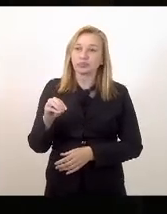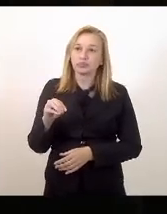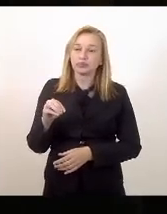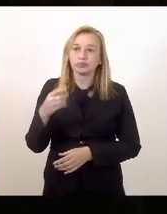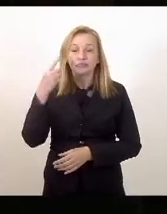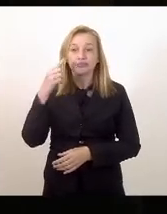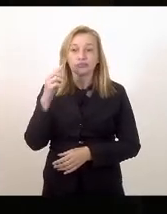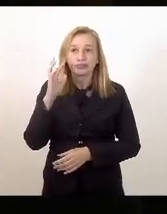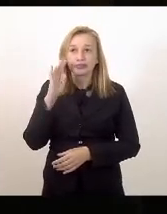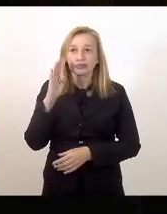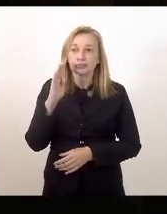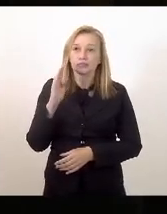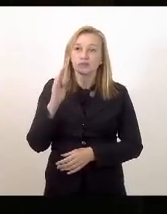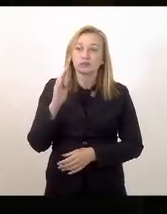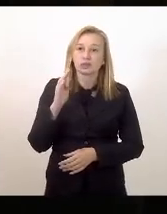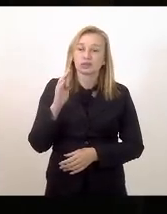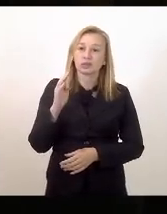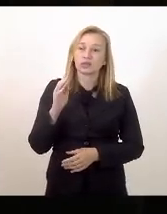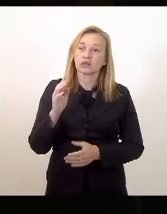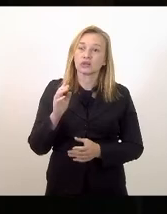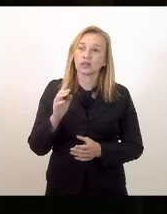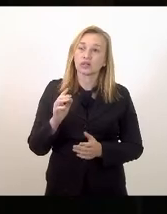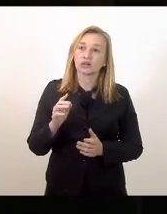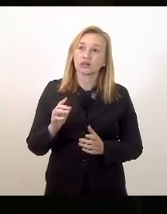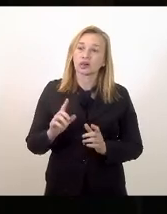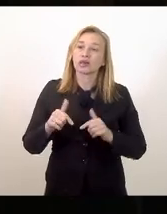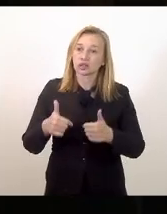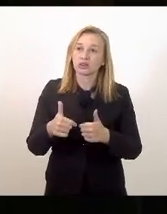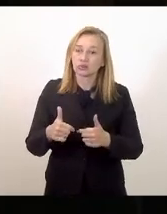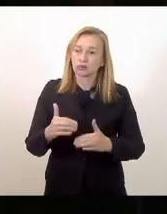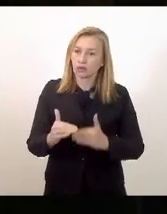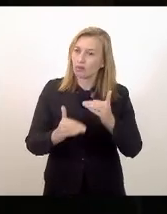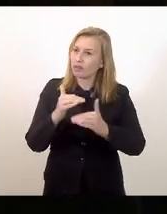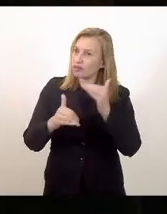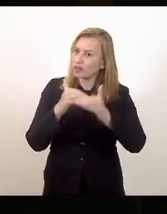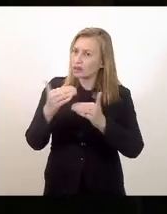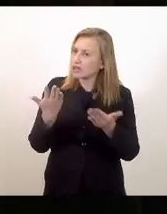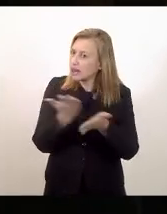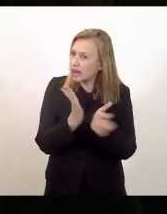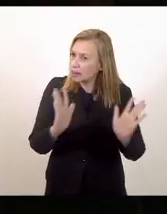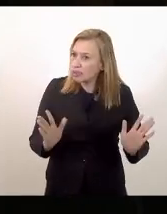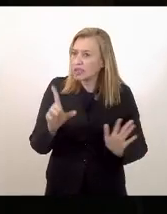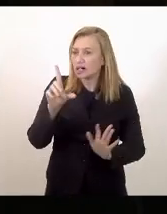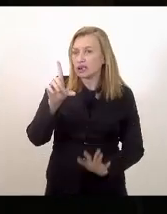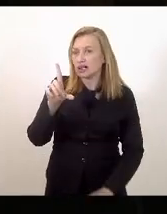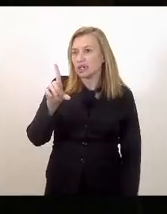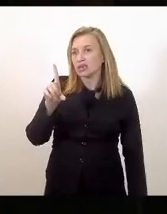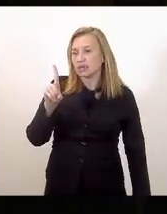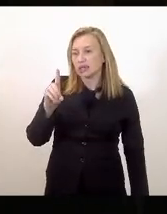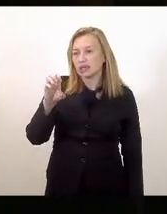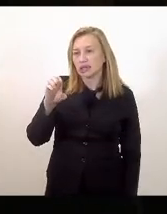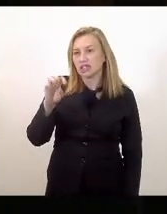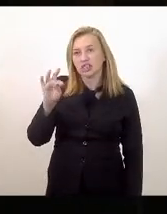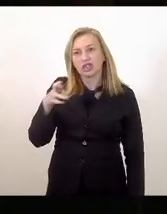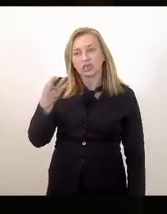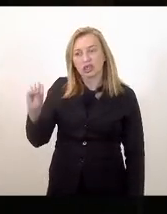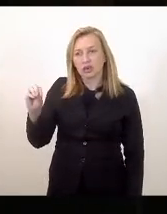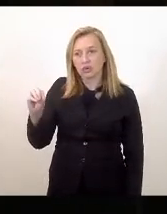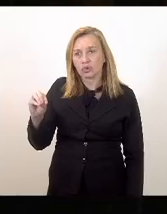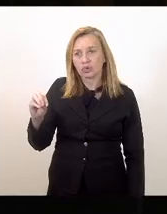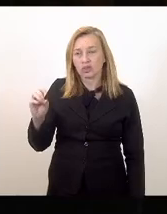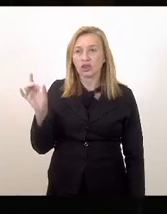seja algo colocado, e foi um avanço acabar com o distritão, efetivamente, nas